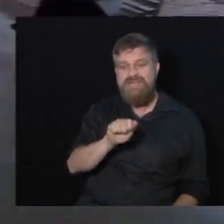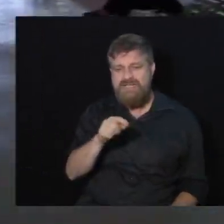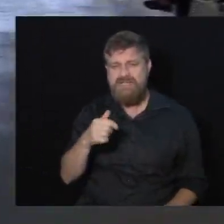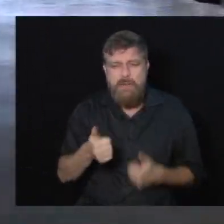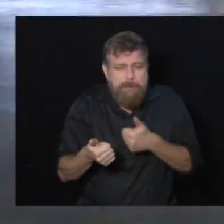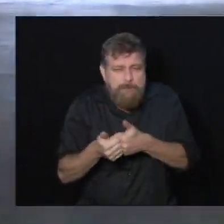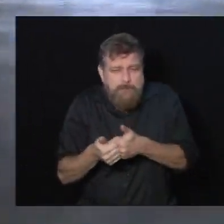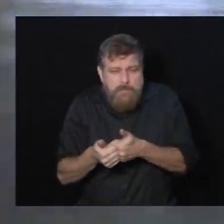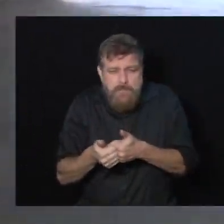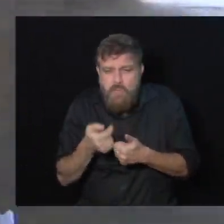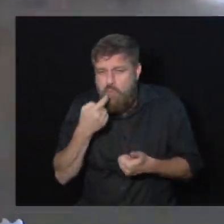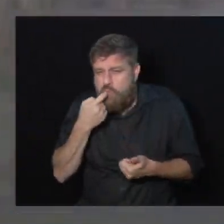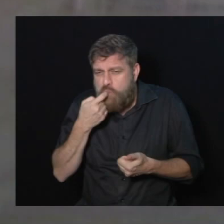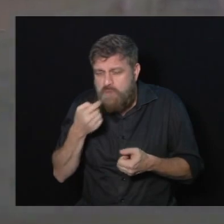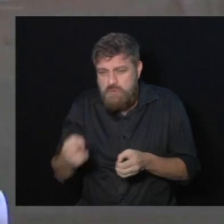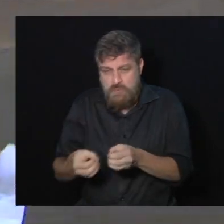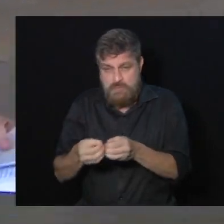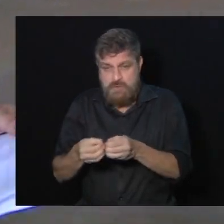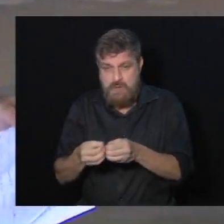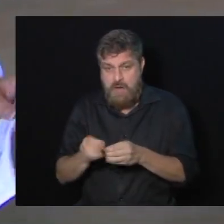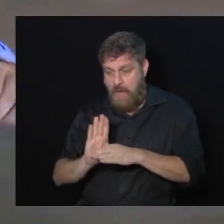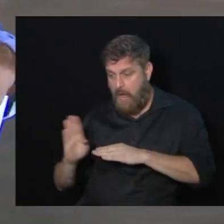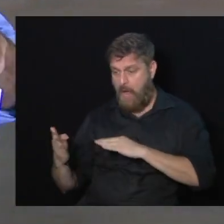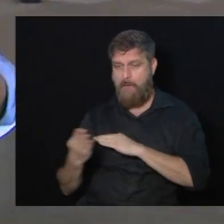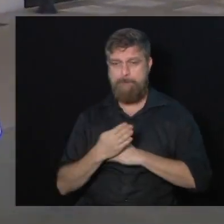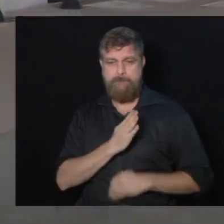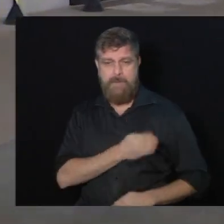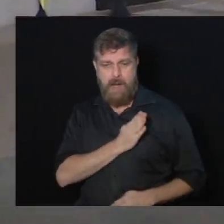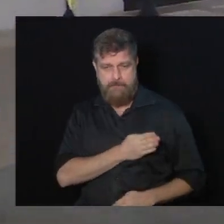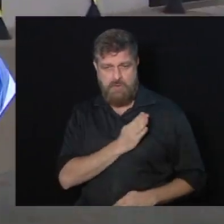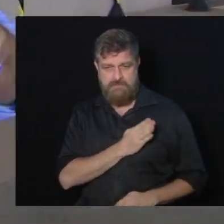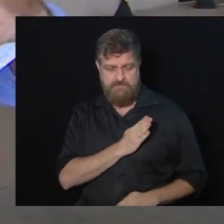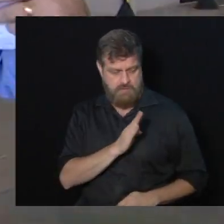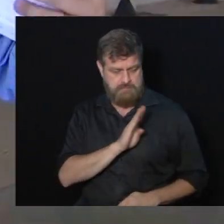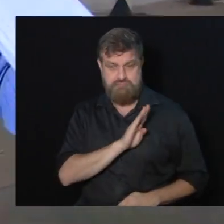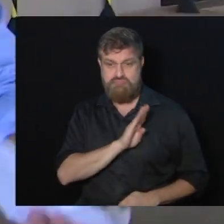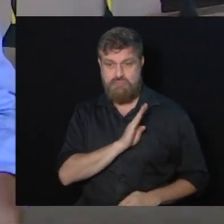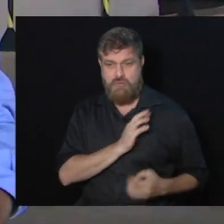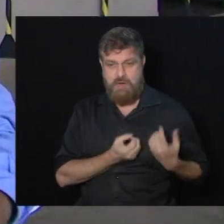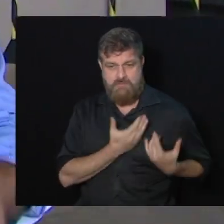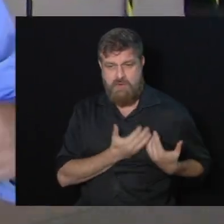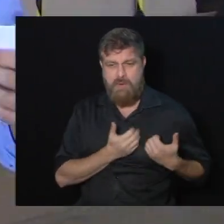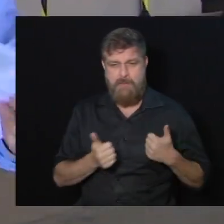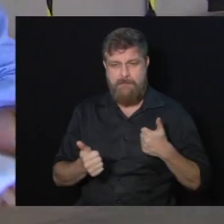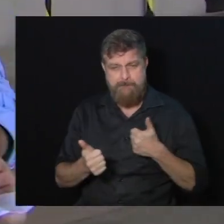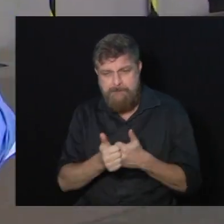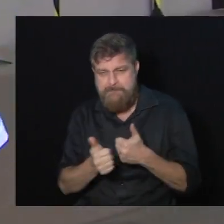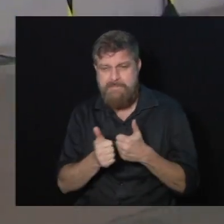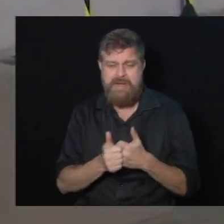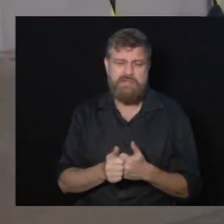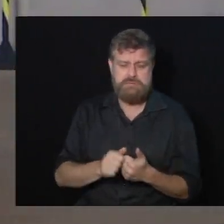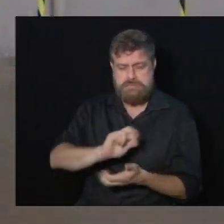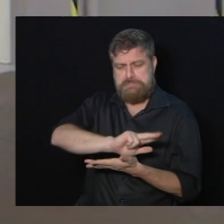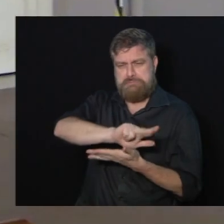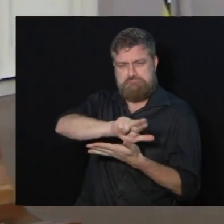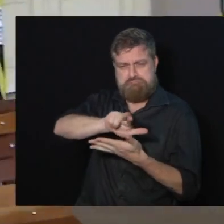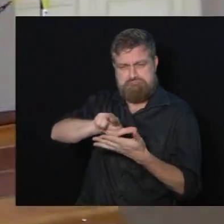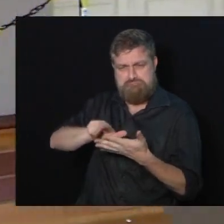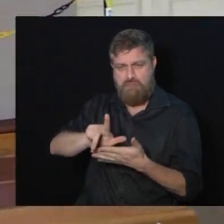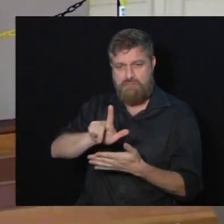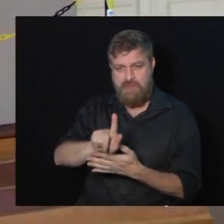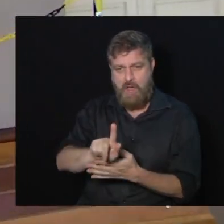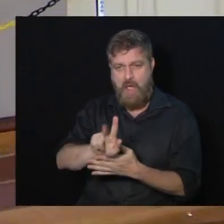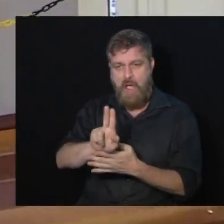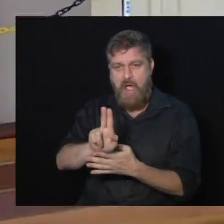pertinho também. Bom, Botafogo é um bairro que fica próximo ao bairro Bonfim, ao Guanabara, enfim, aqui na